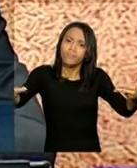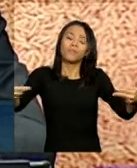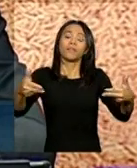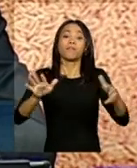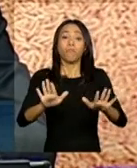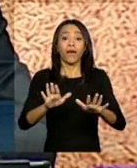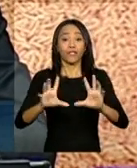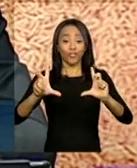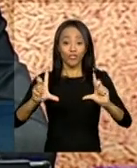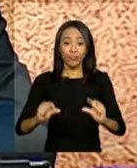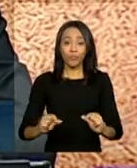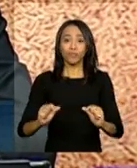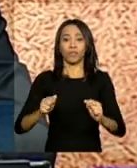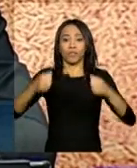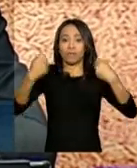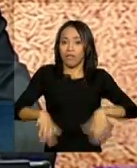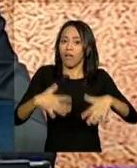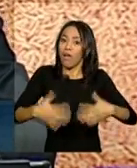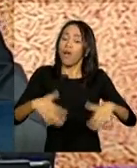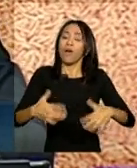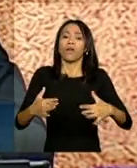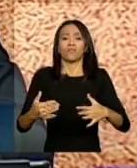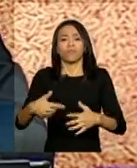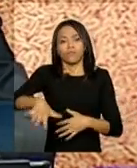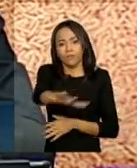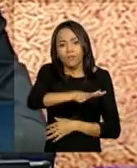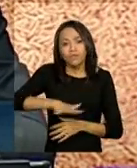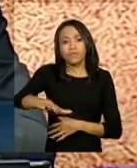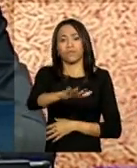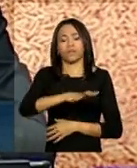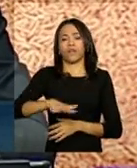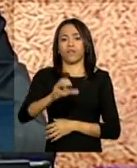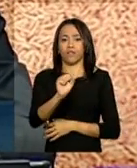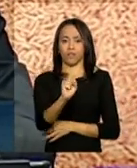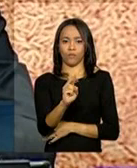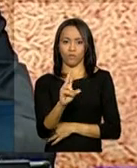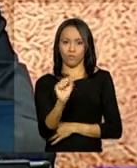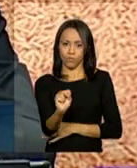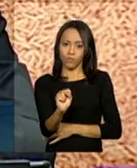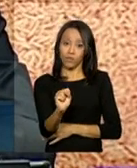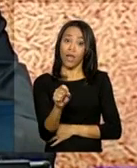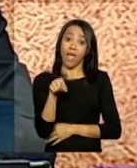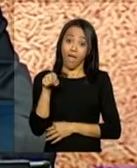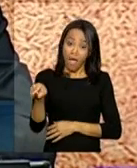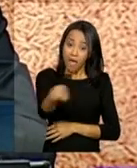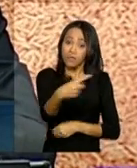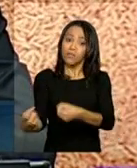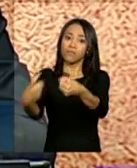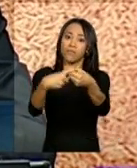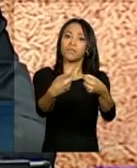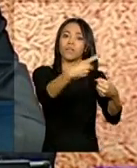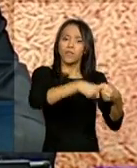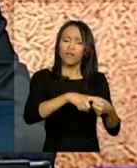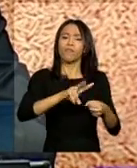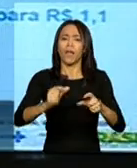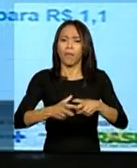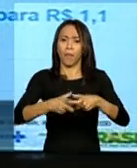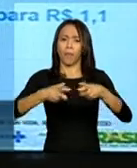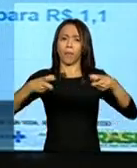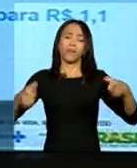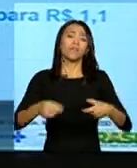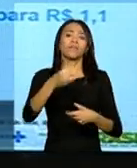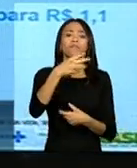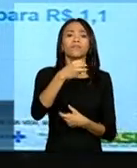o SUS ao longo dos anos dos próximos anos eh essas parcerias irão ampliar em 300 48